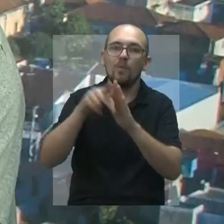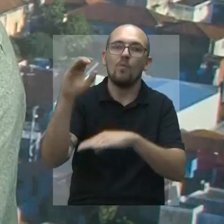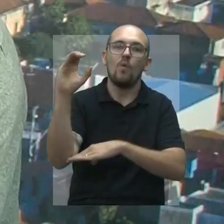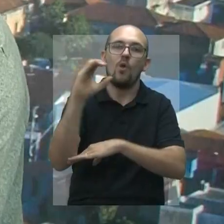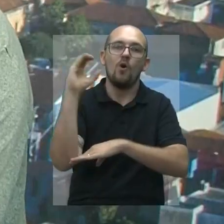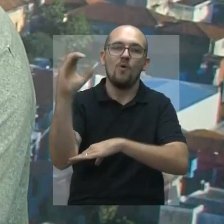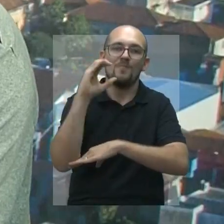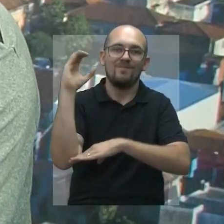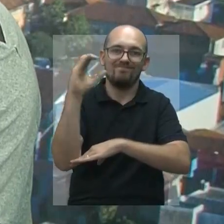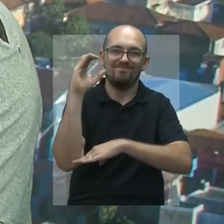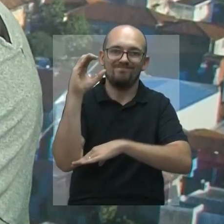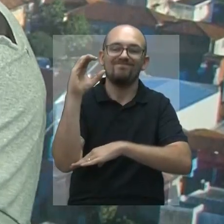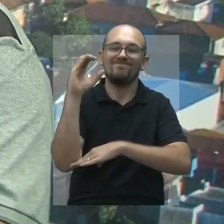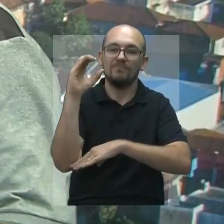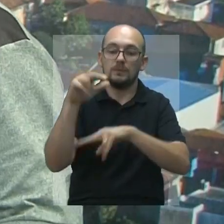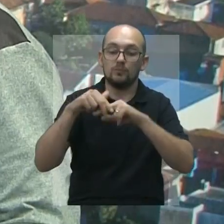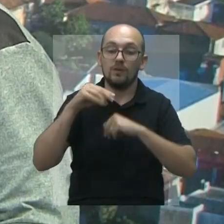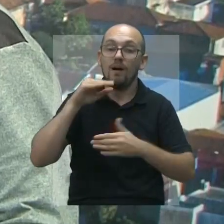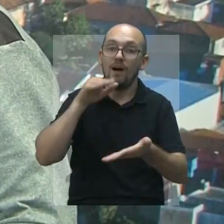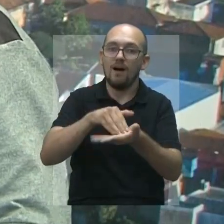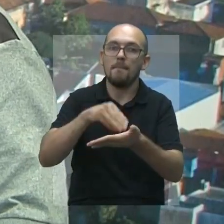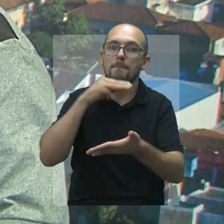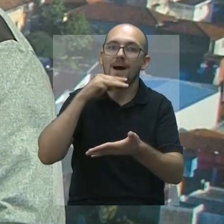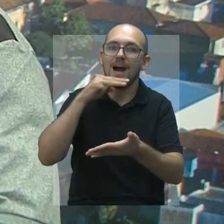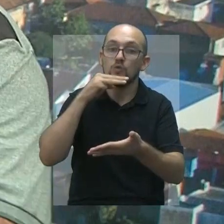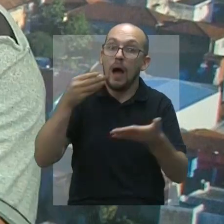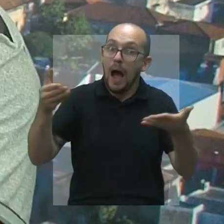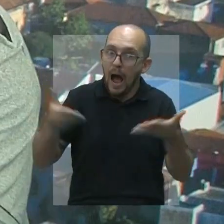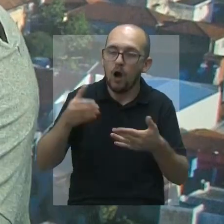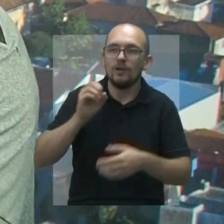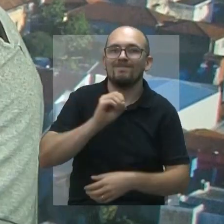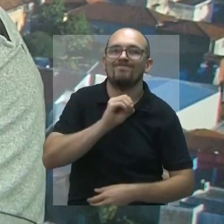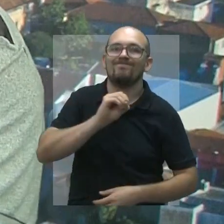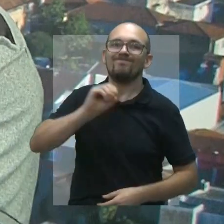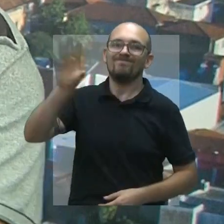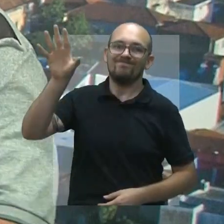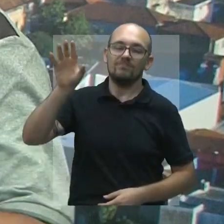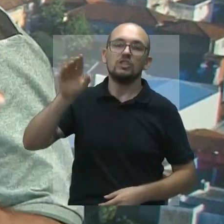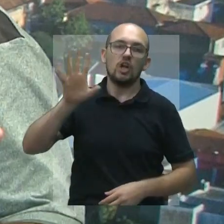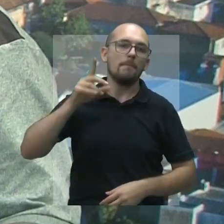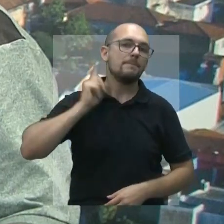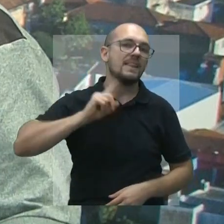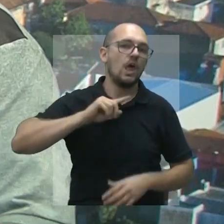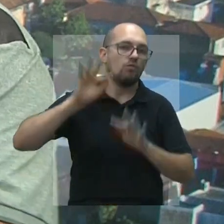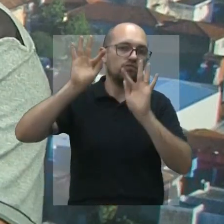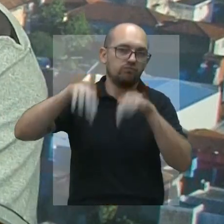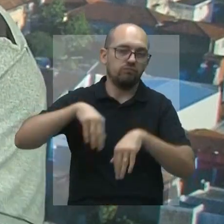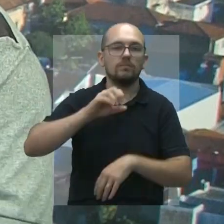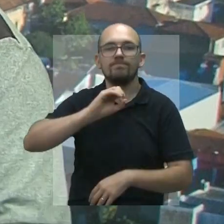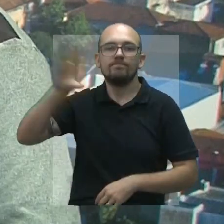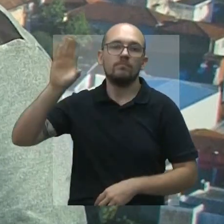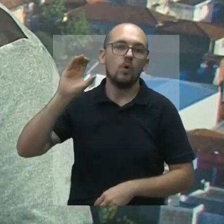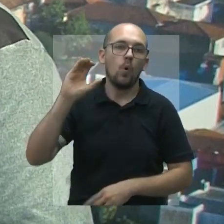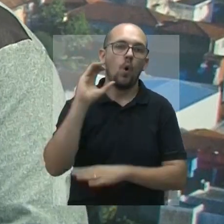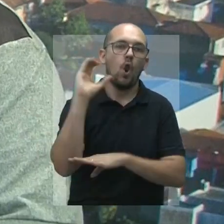pôde renovar até março. Agora ele está na Colômbia, nesse momento que acabou o Mineiro. Inclusive eles foram campeões pelo